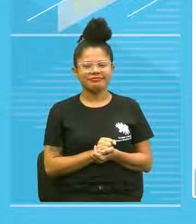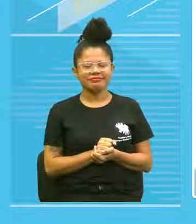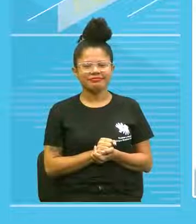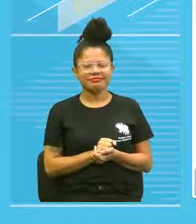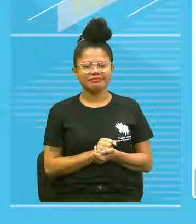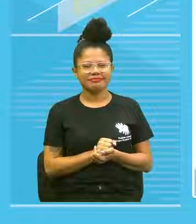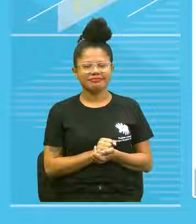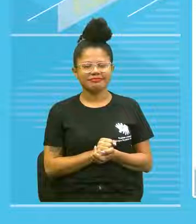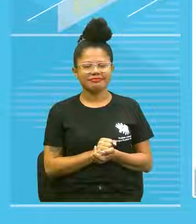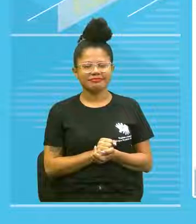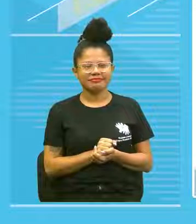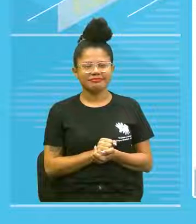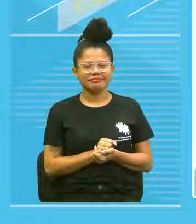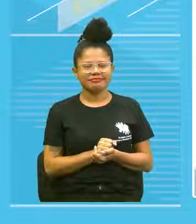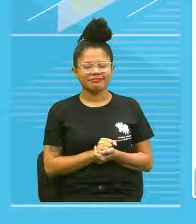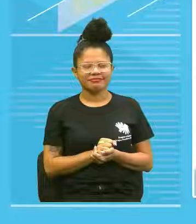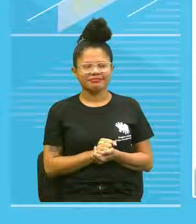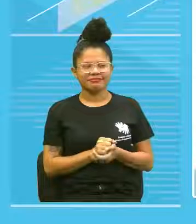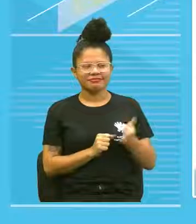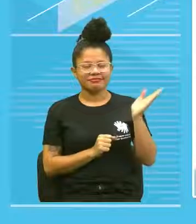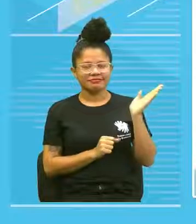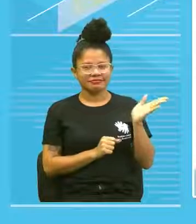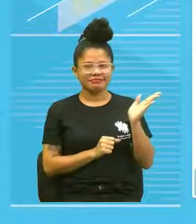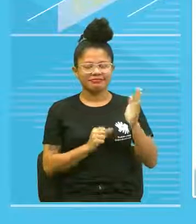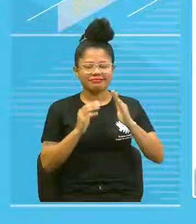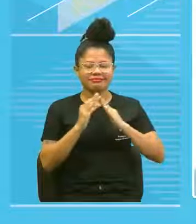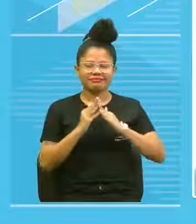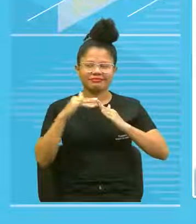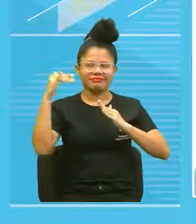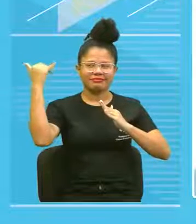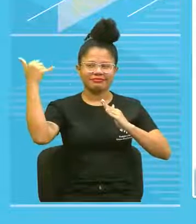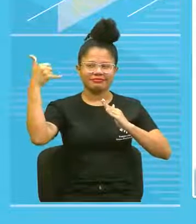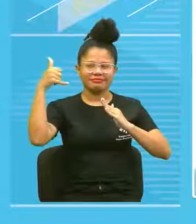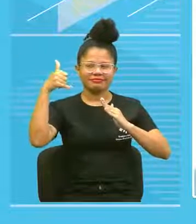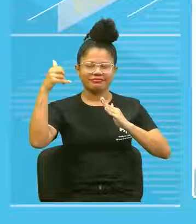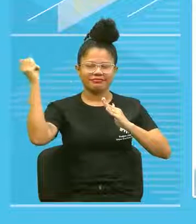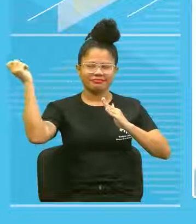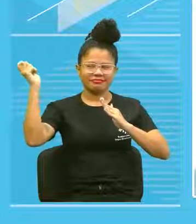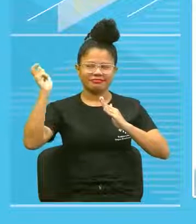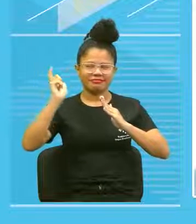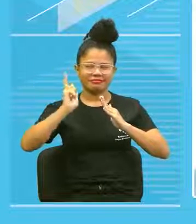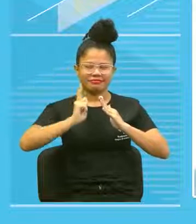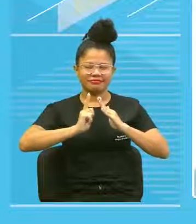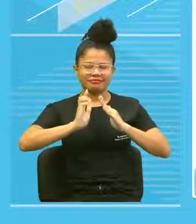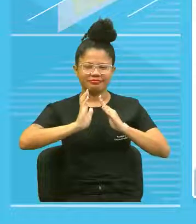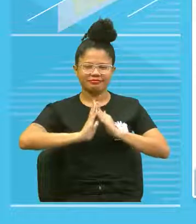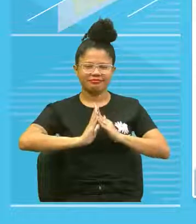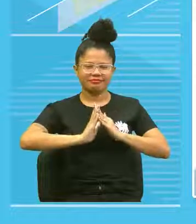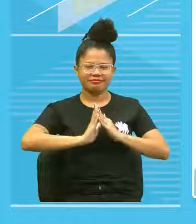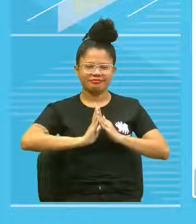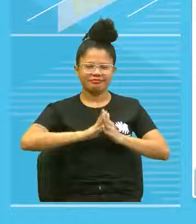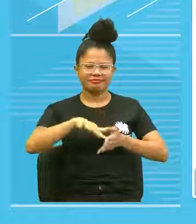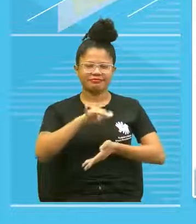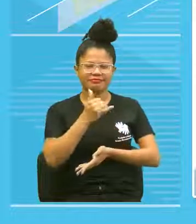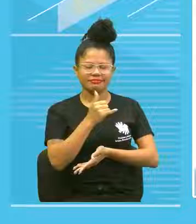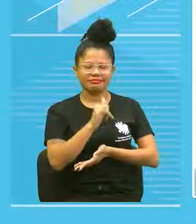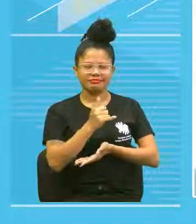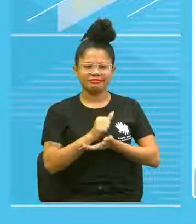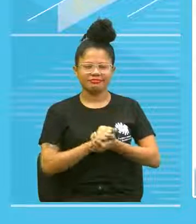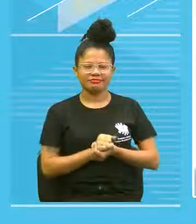é a energia que tá chegando aí nesse espelho é conhecido como energia